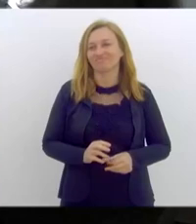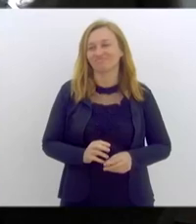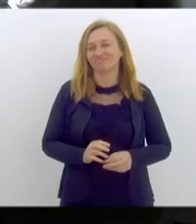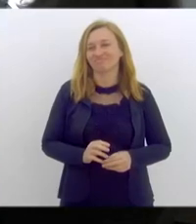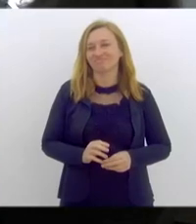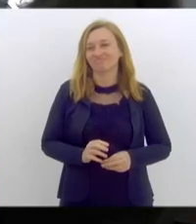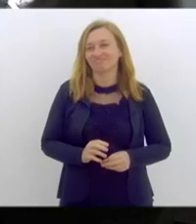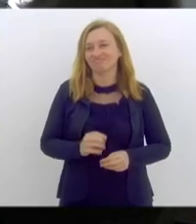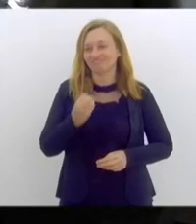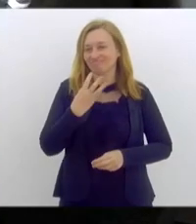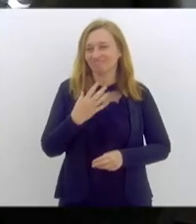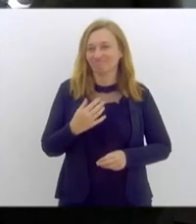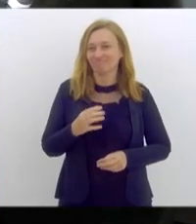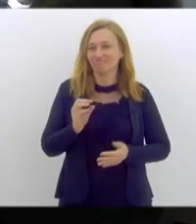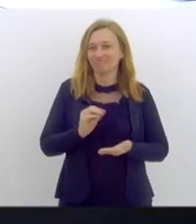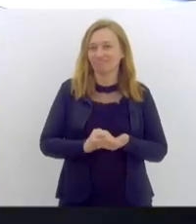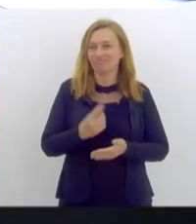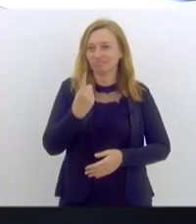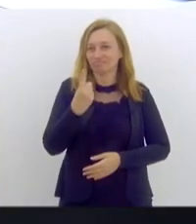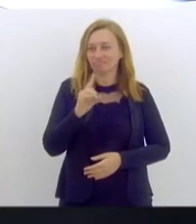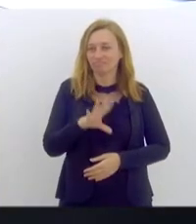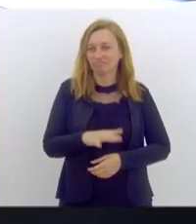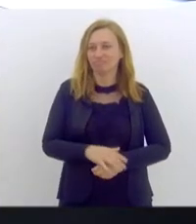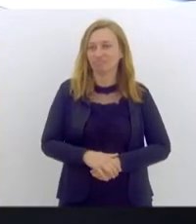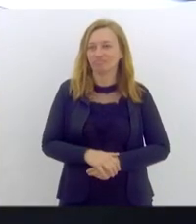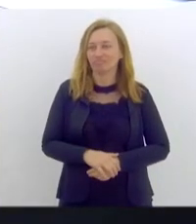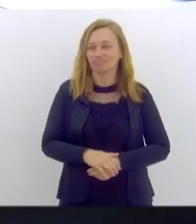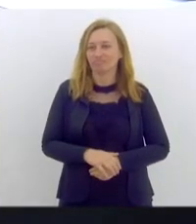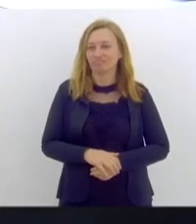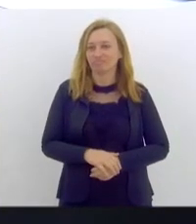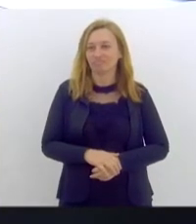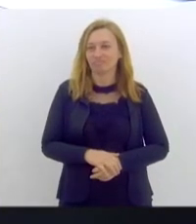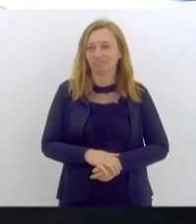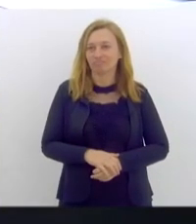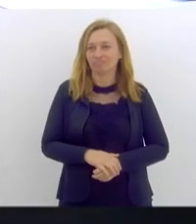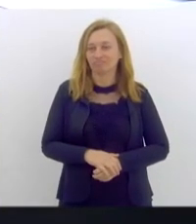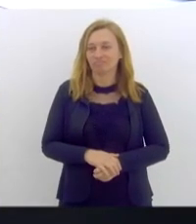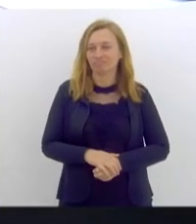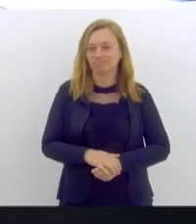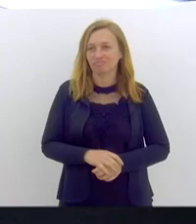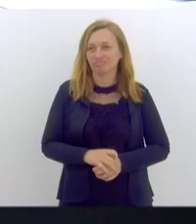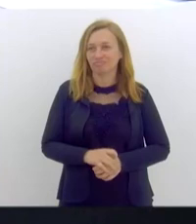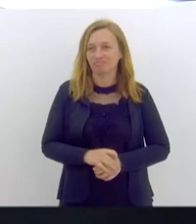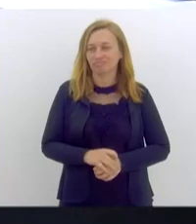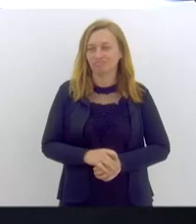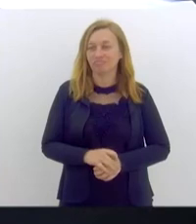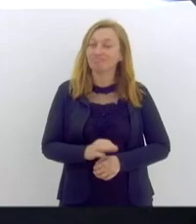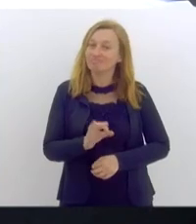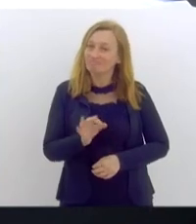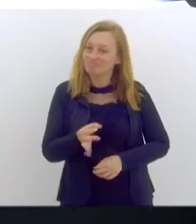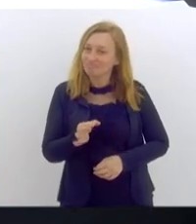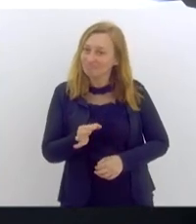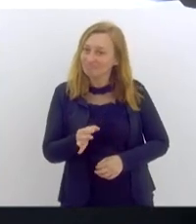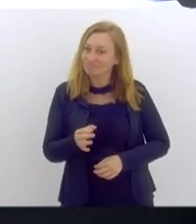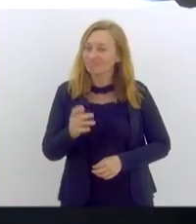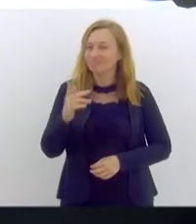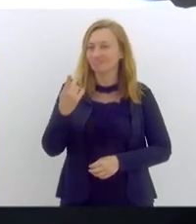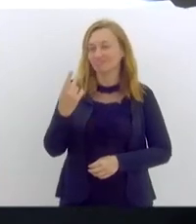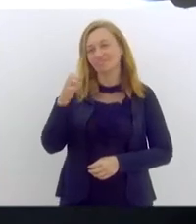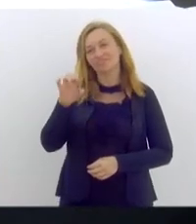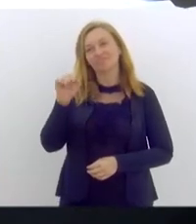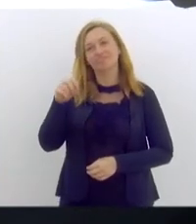bom então Falta só uma que é exatamente que o Emerson